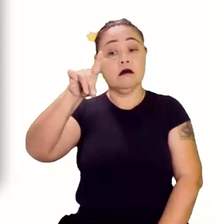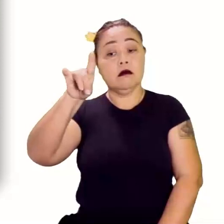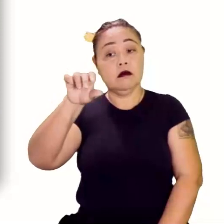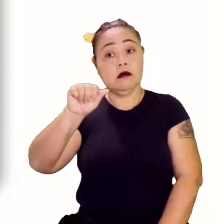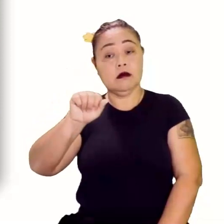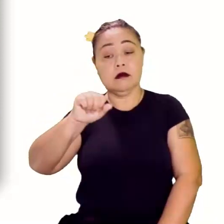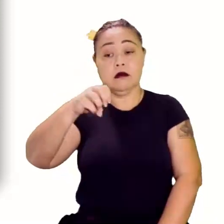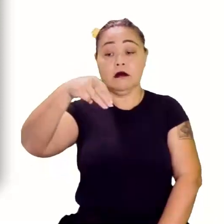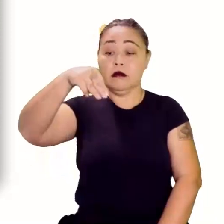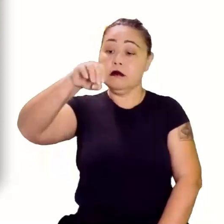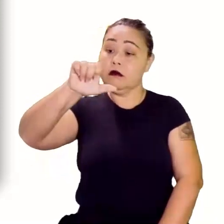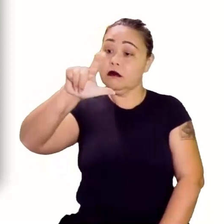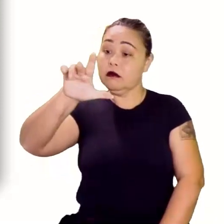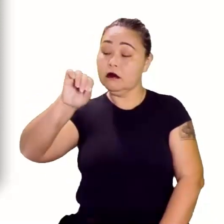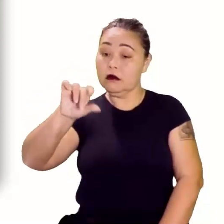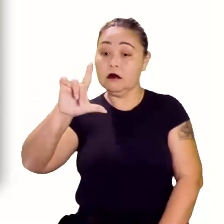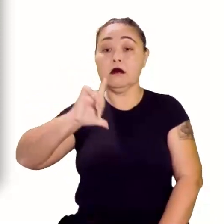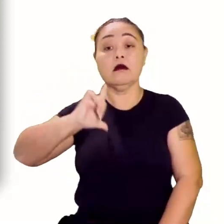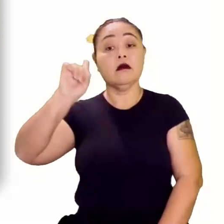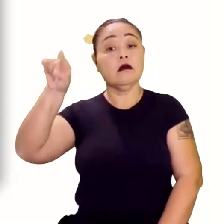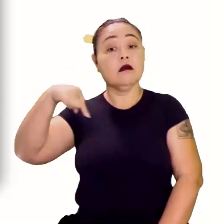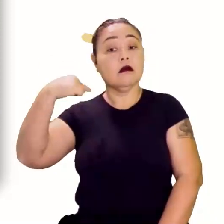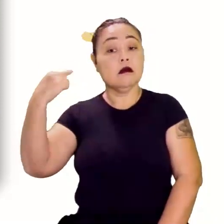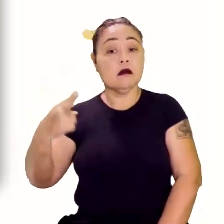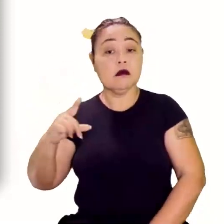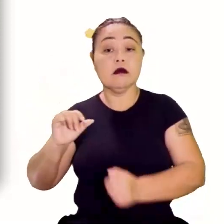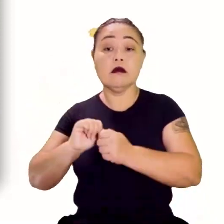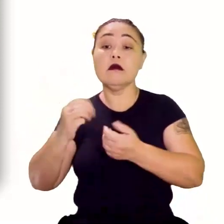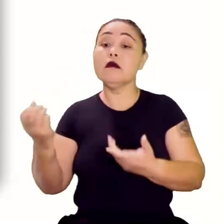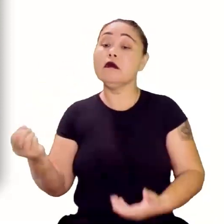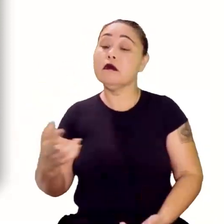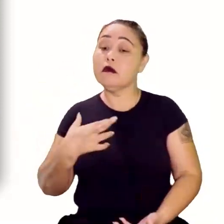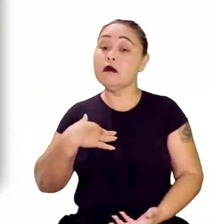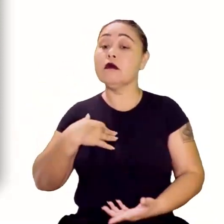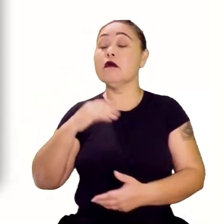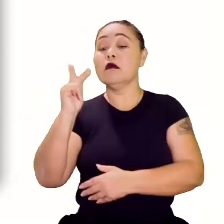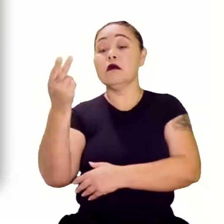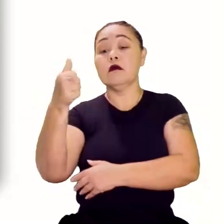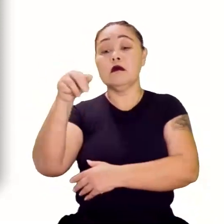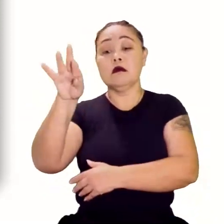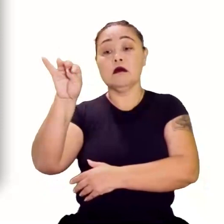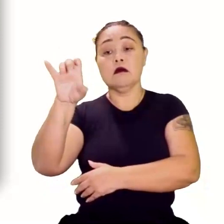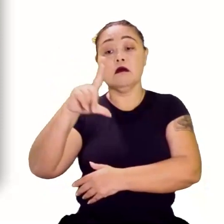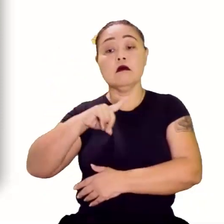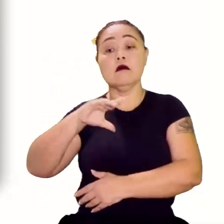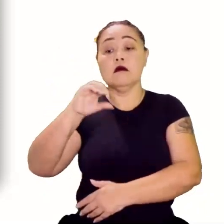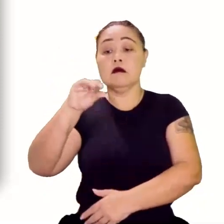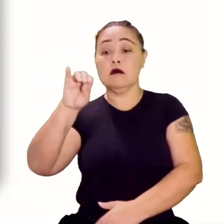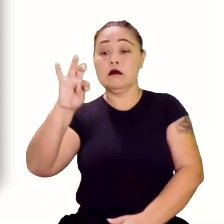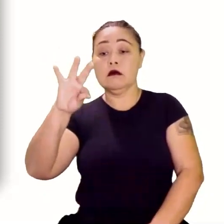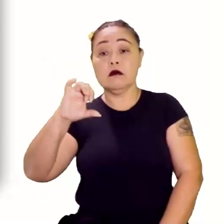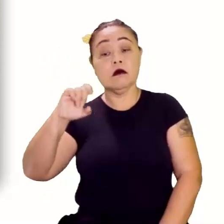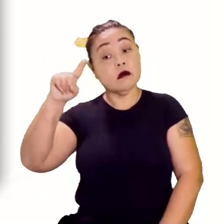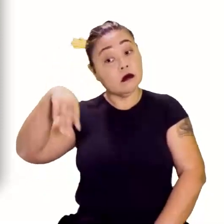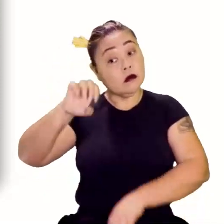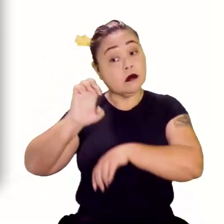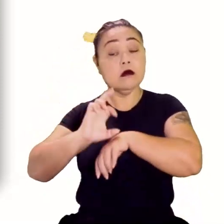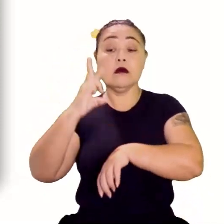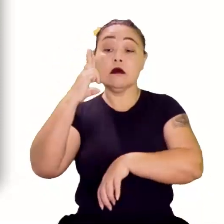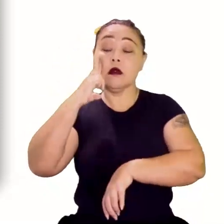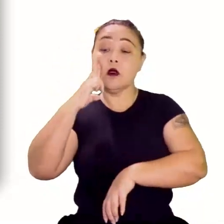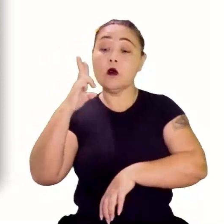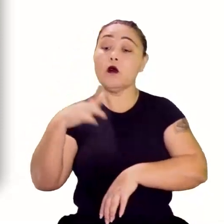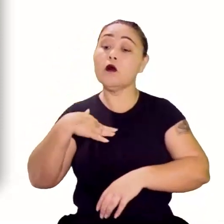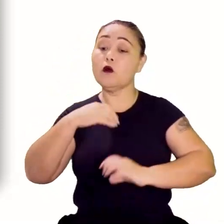Novo Horizonte do Oeste, Rondônia, fica a nossa querida Américo Brasiliense. Então, aquele cheiro para vocês, beijo